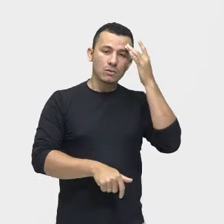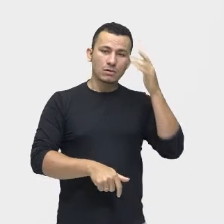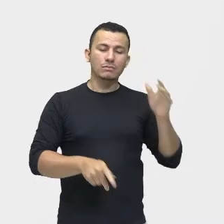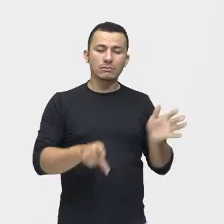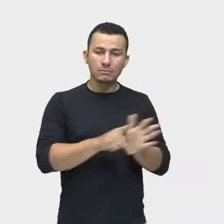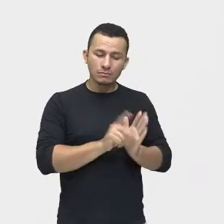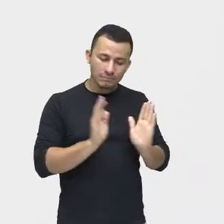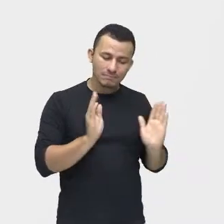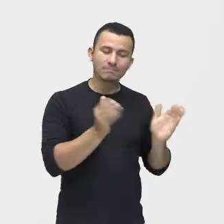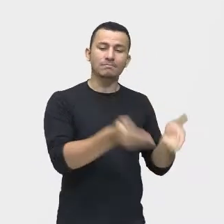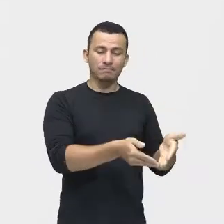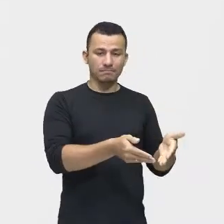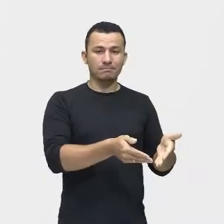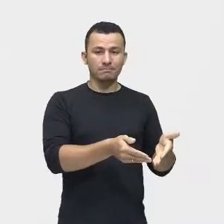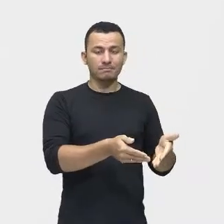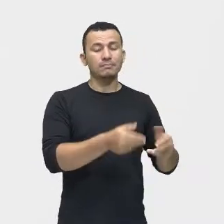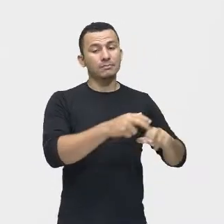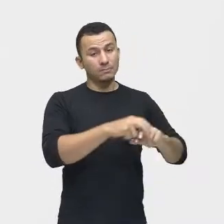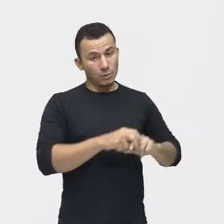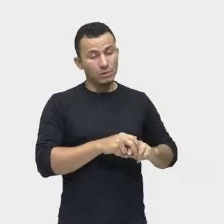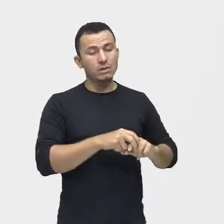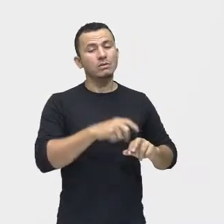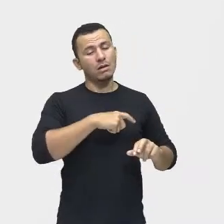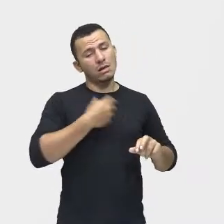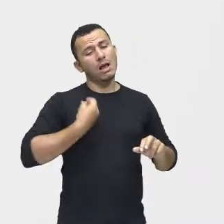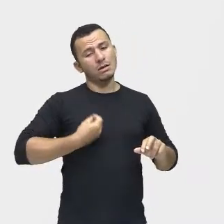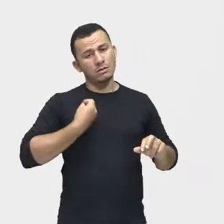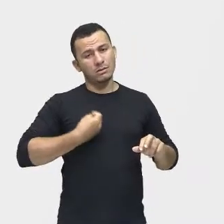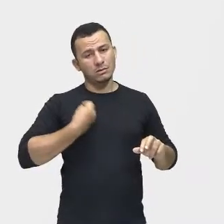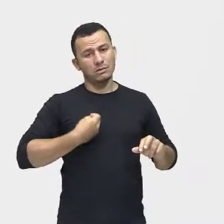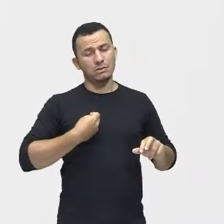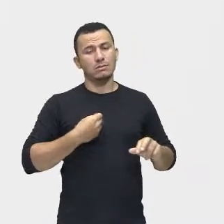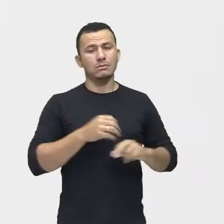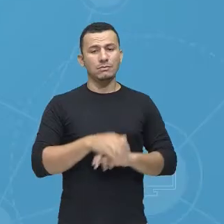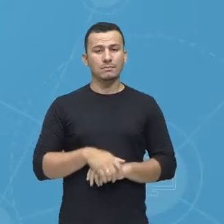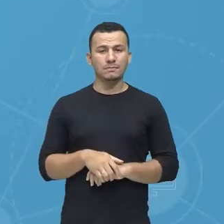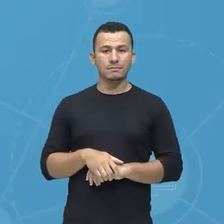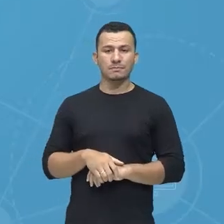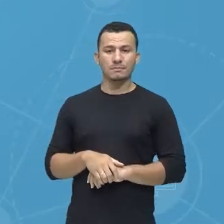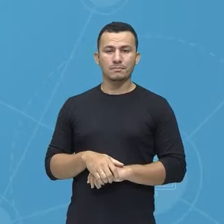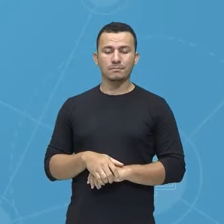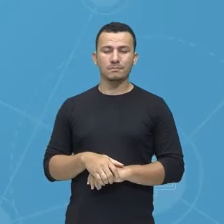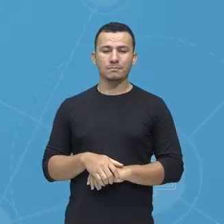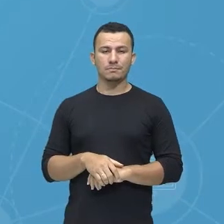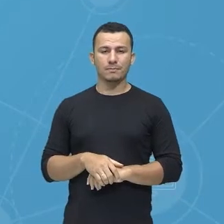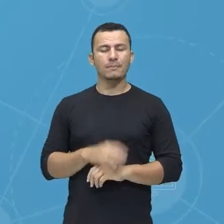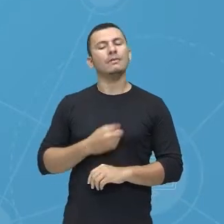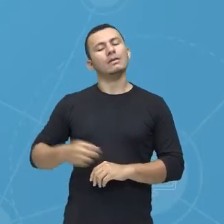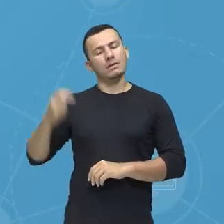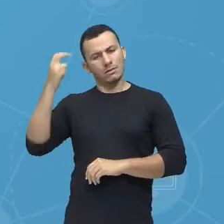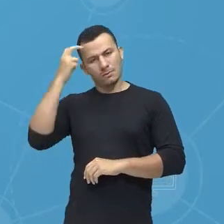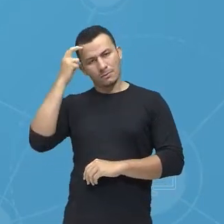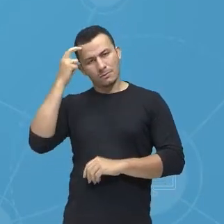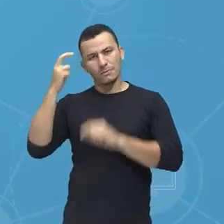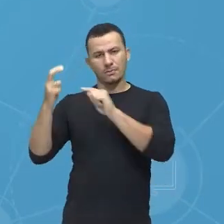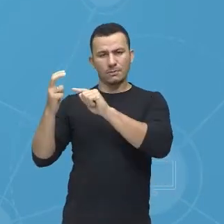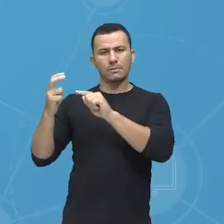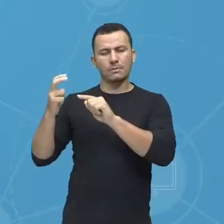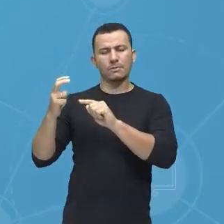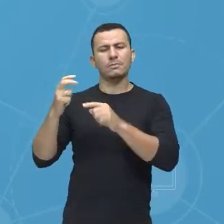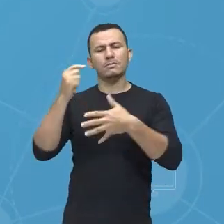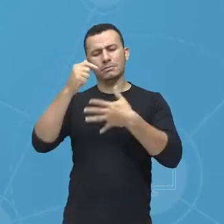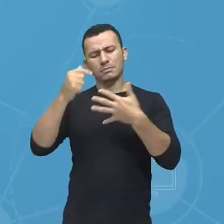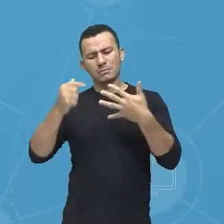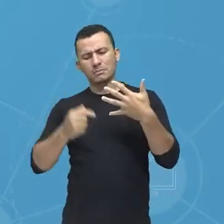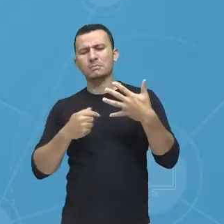ser humano. Portanto, só existe porque nós existimos. Vejam bem, a cultura, ela se faz,